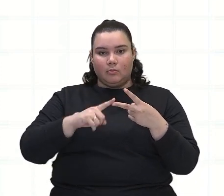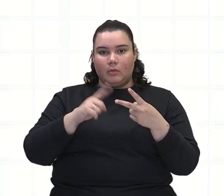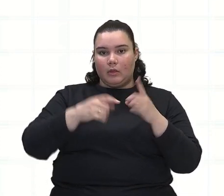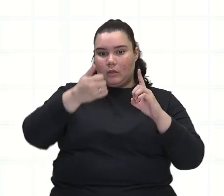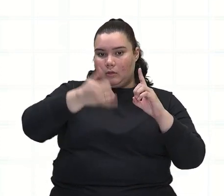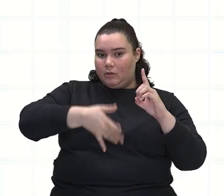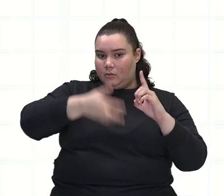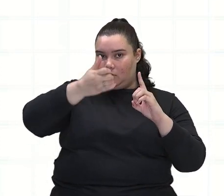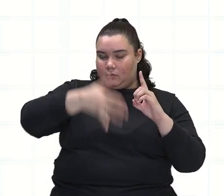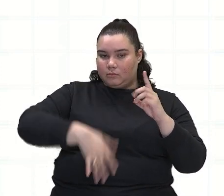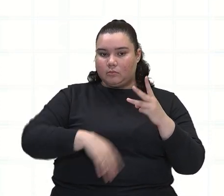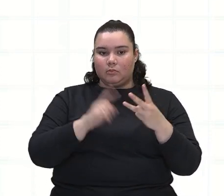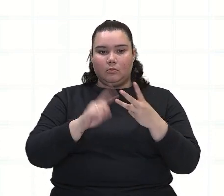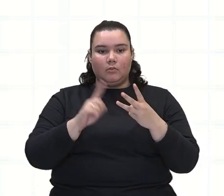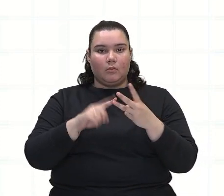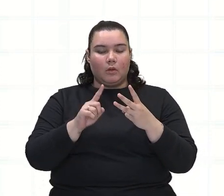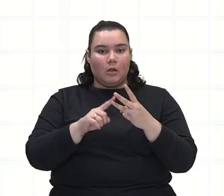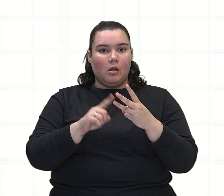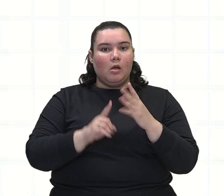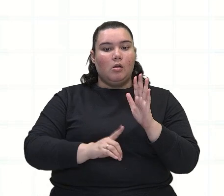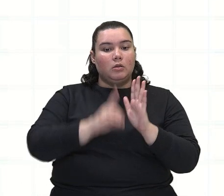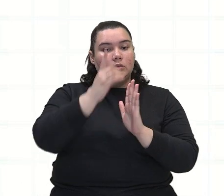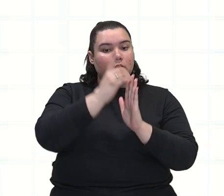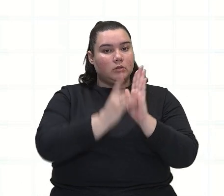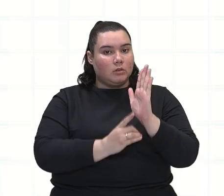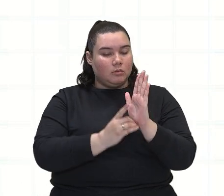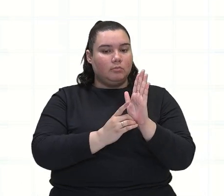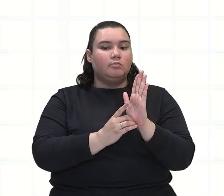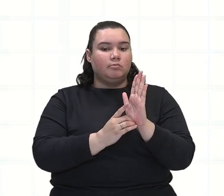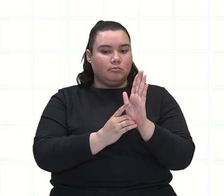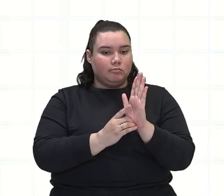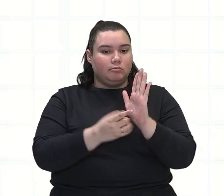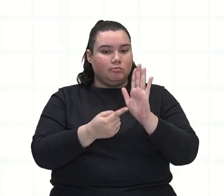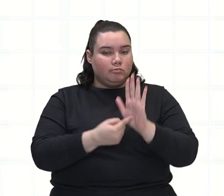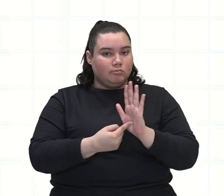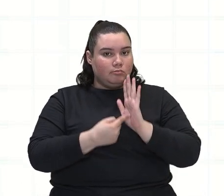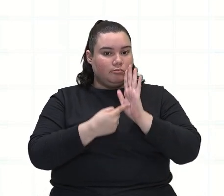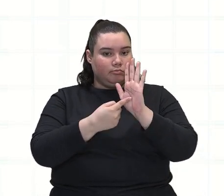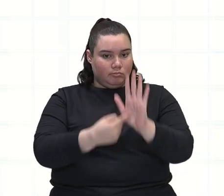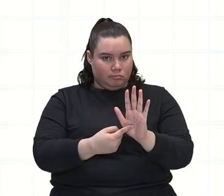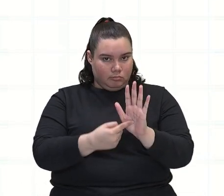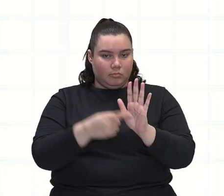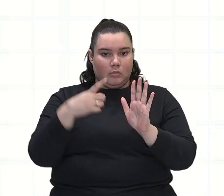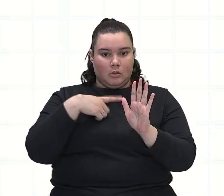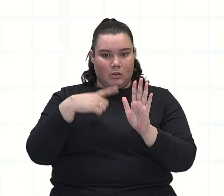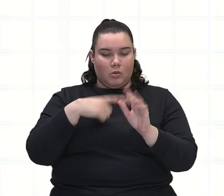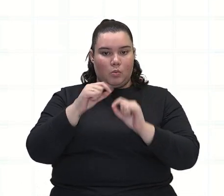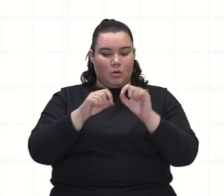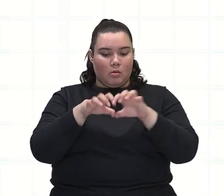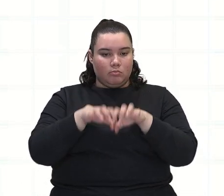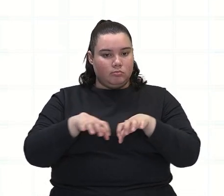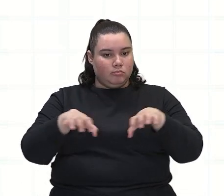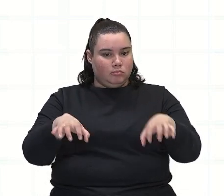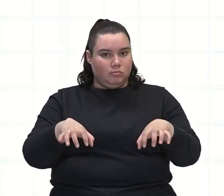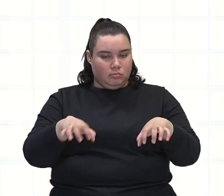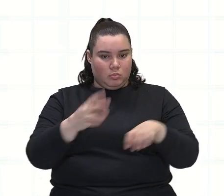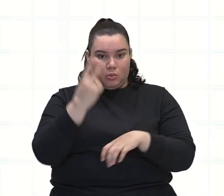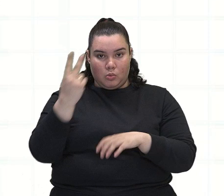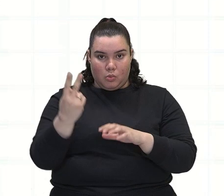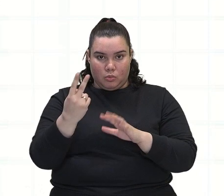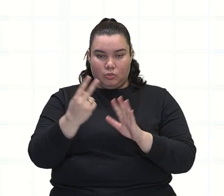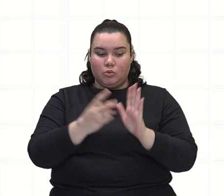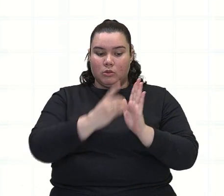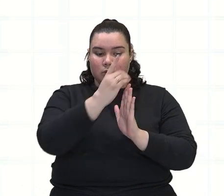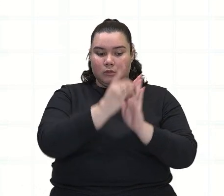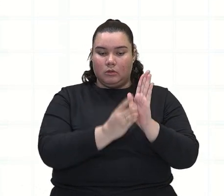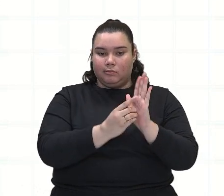textual descritivo, o tipo textual dissertativo, que vai se subdividir em